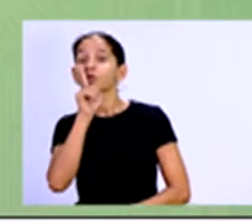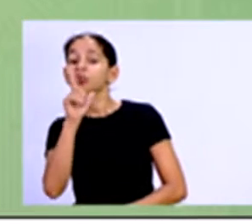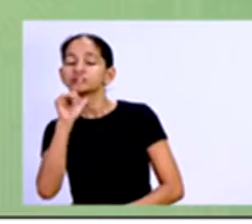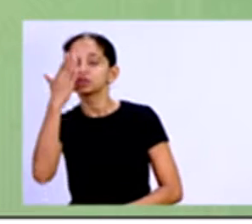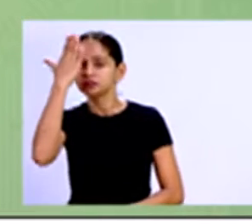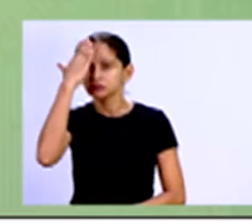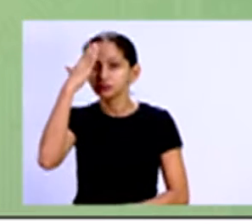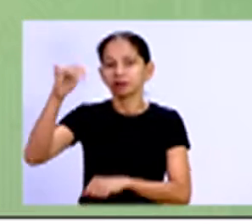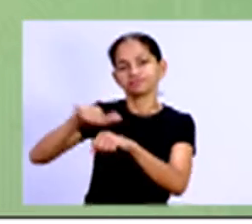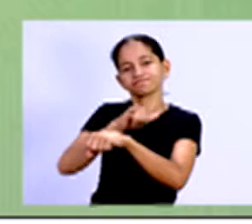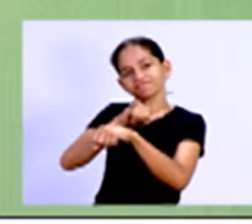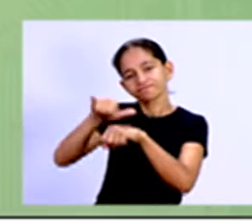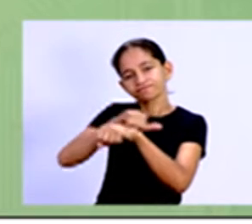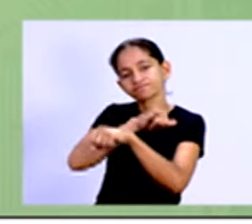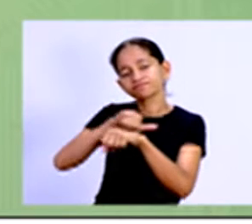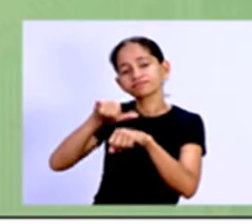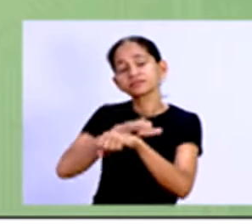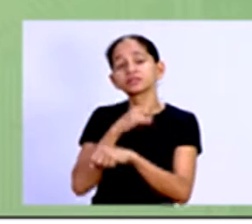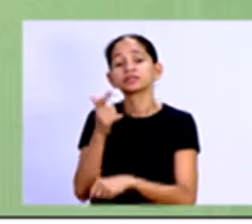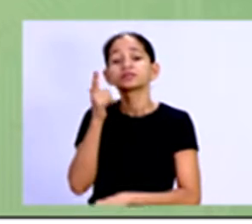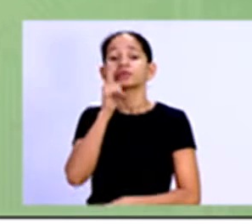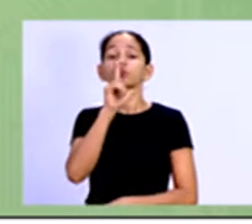os mecanismos